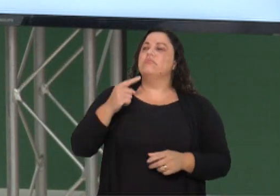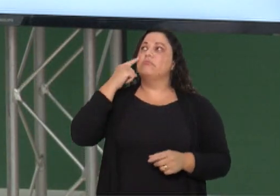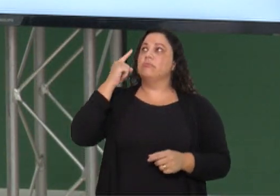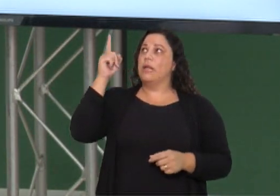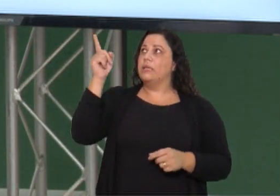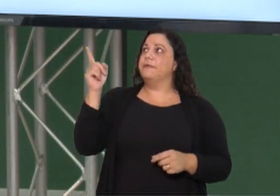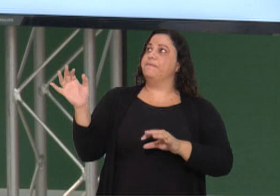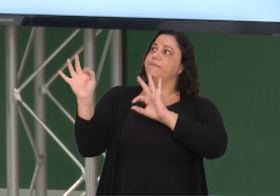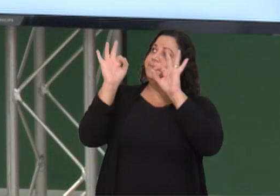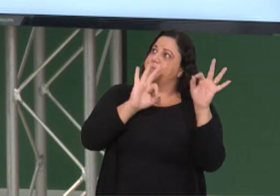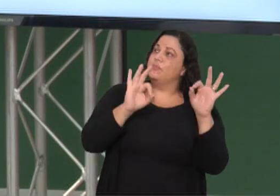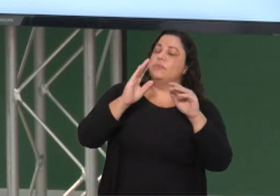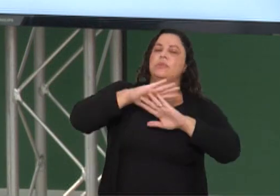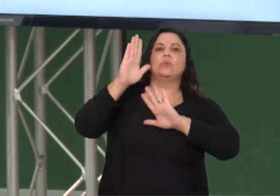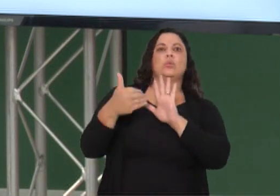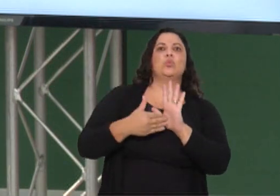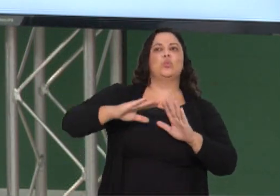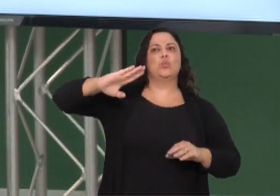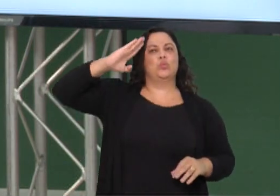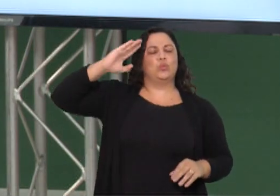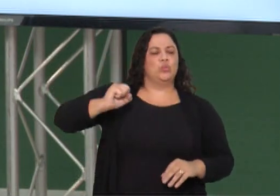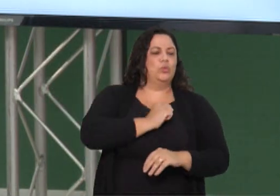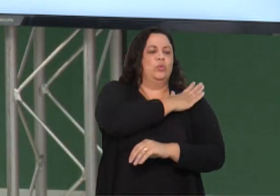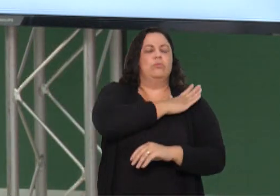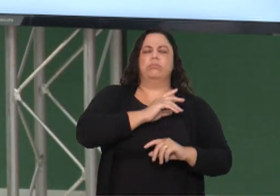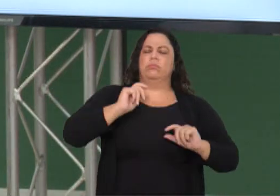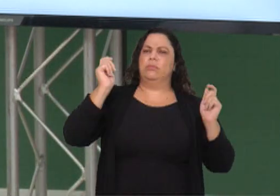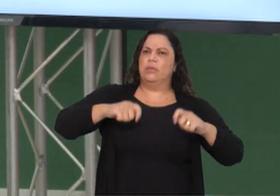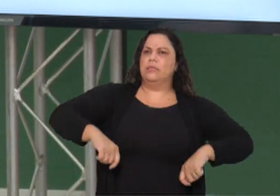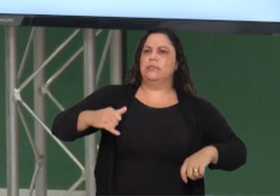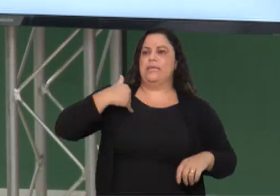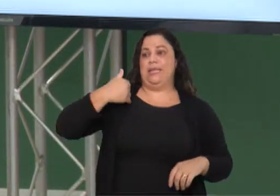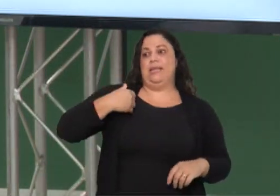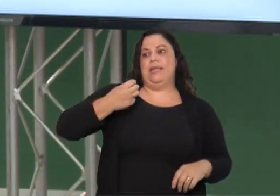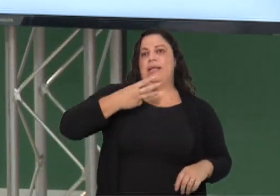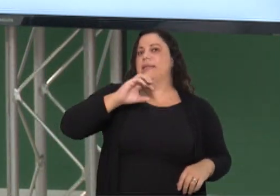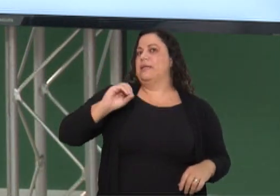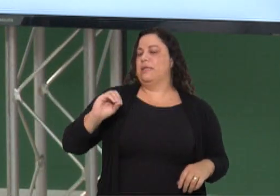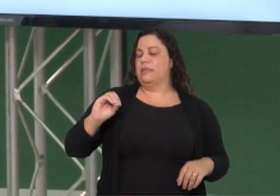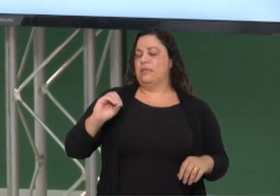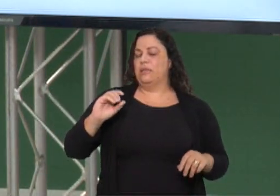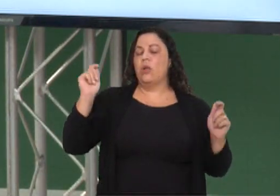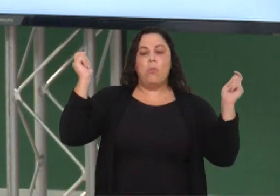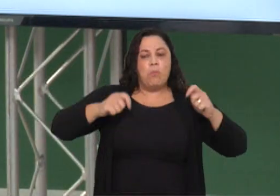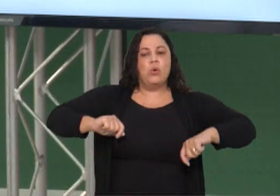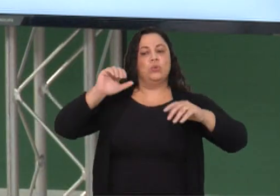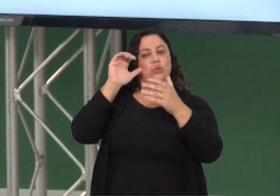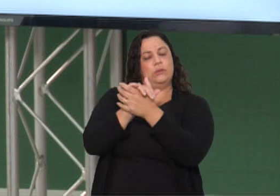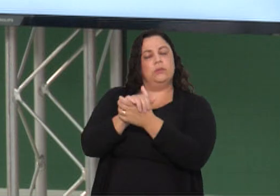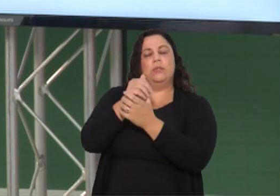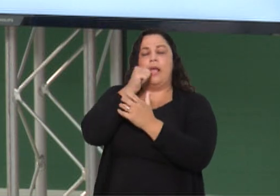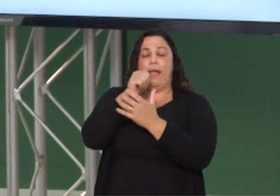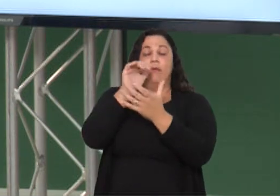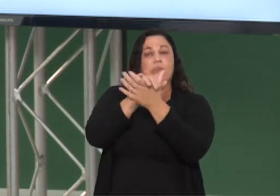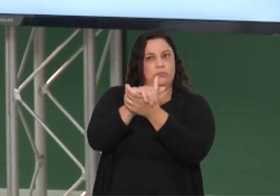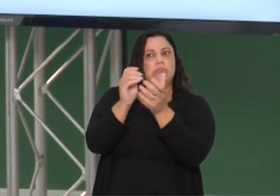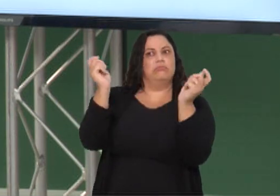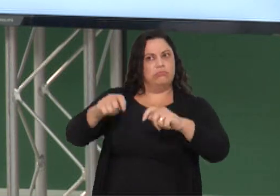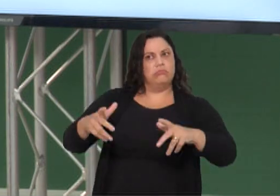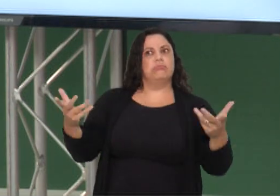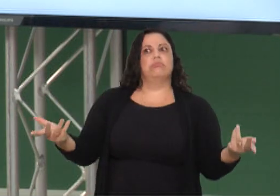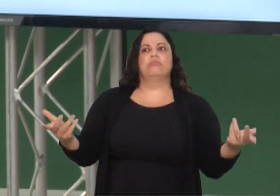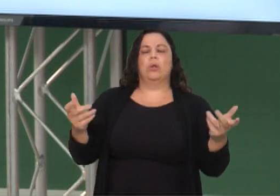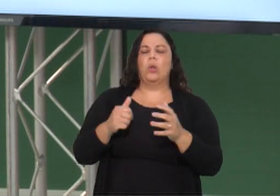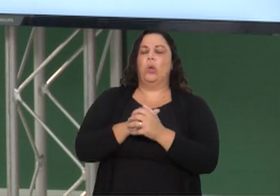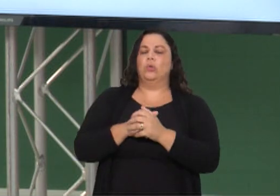pela todos os guerreiros acima de 30 anos, ganhava também uma esposa, não me pergunte se podia escolher, e ganhava também uma espécie